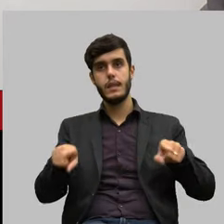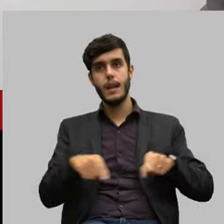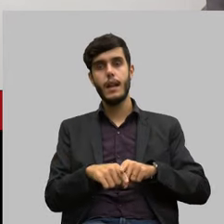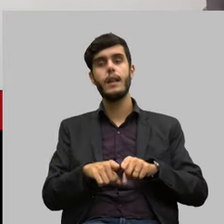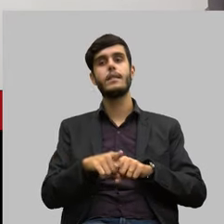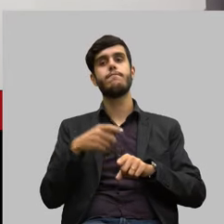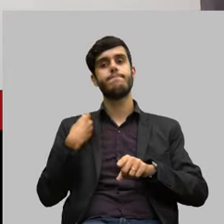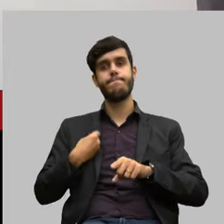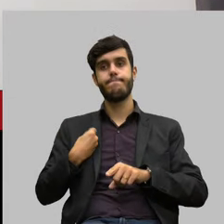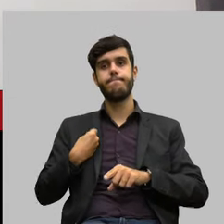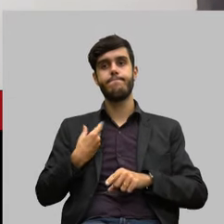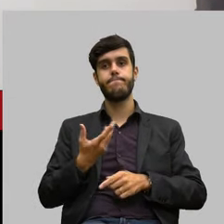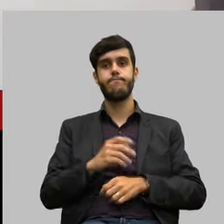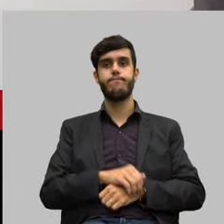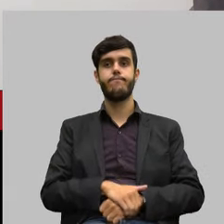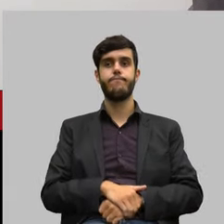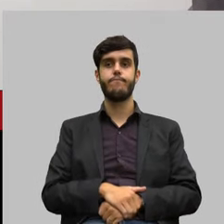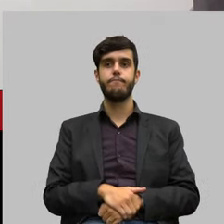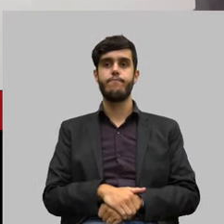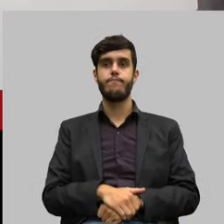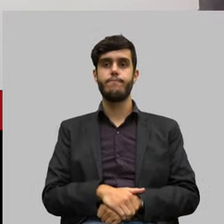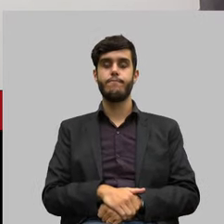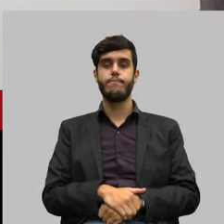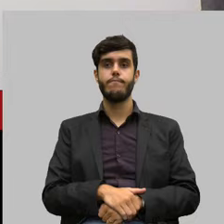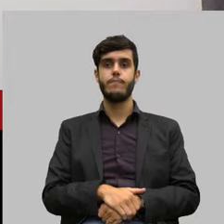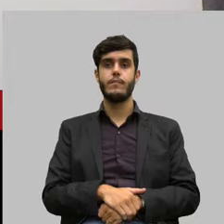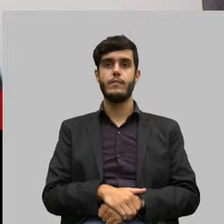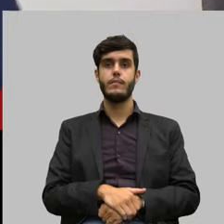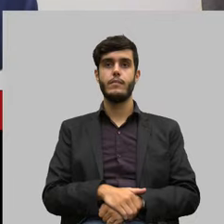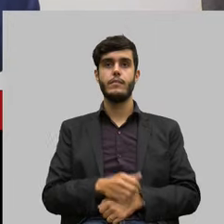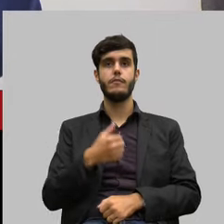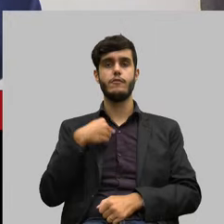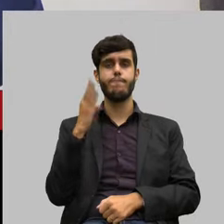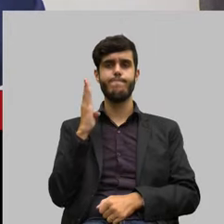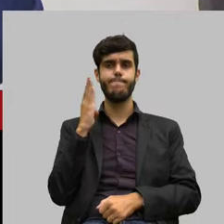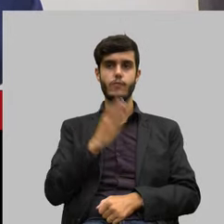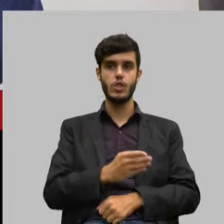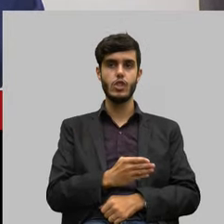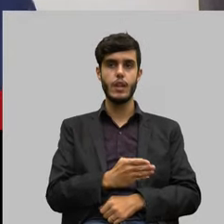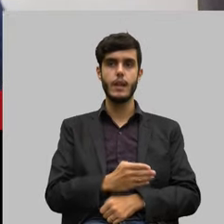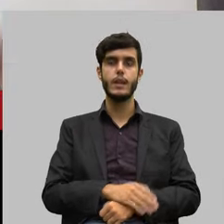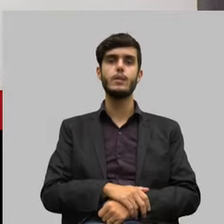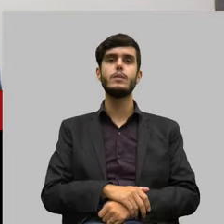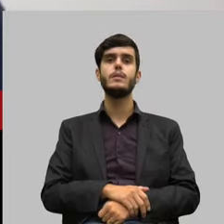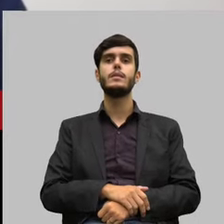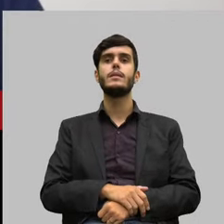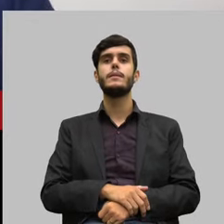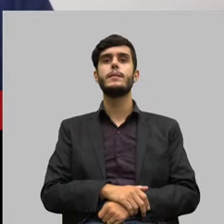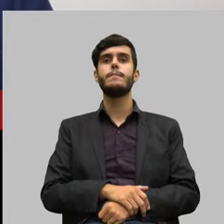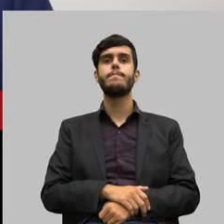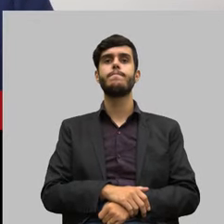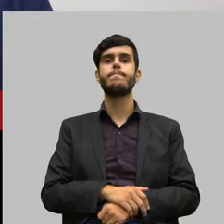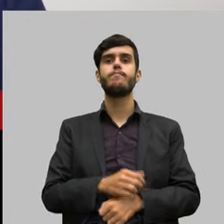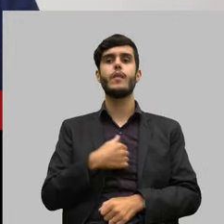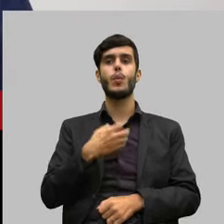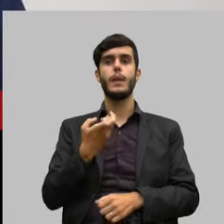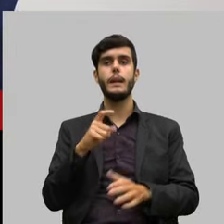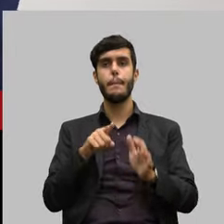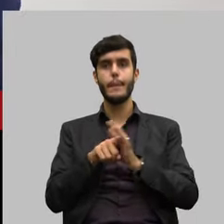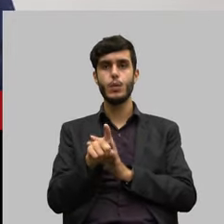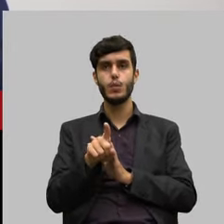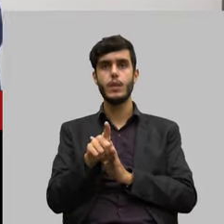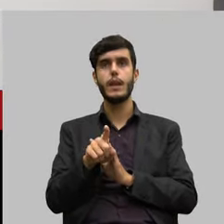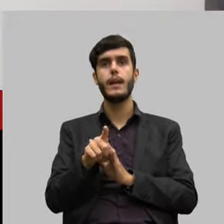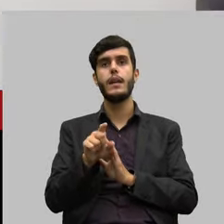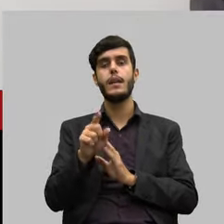presentes bom eh eu vou ser direto aqui primeiro eu queria fazer uma pergunta para a